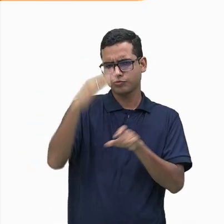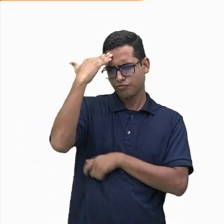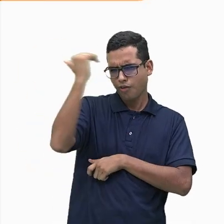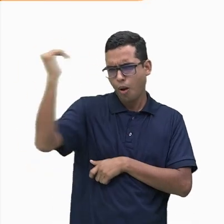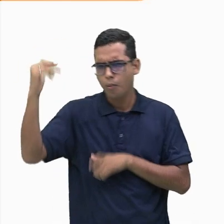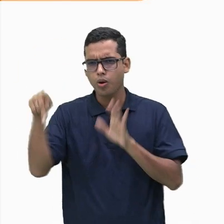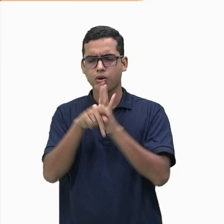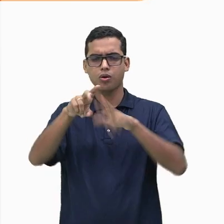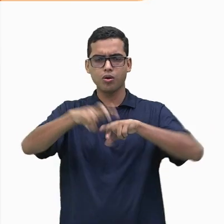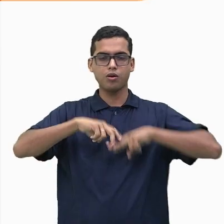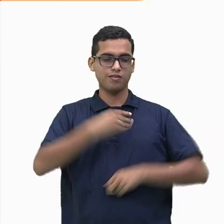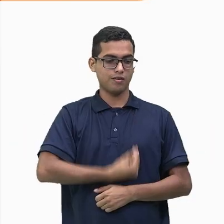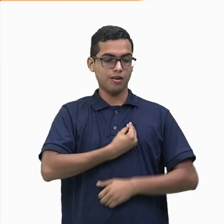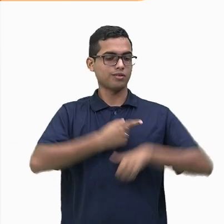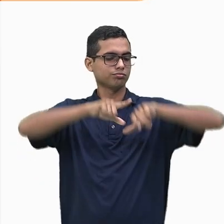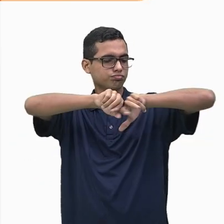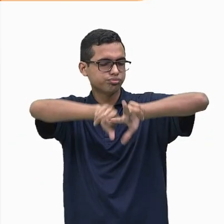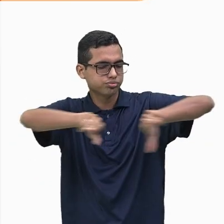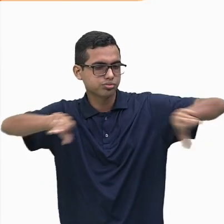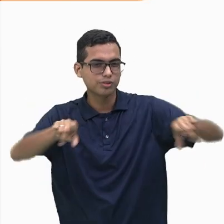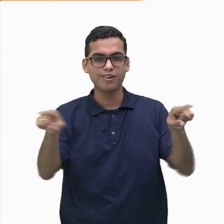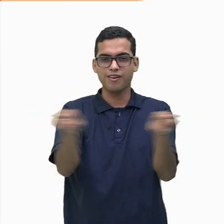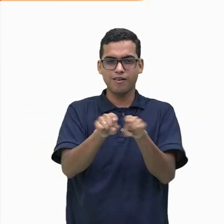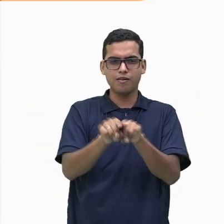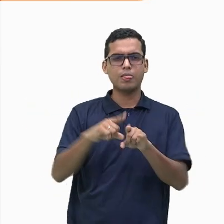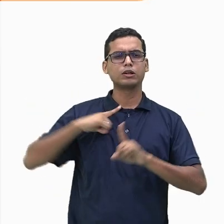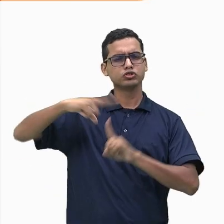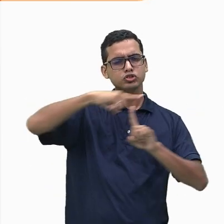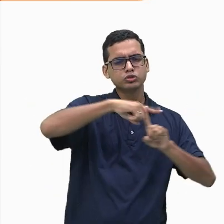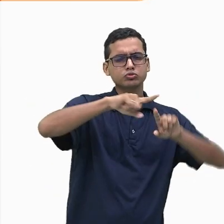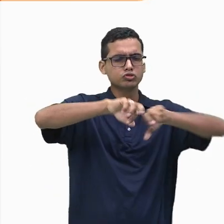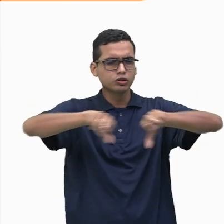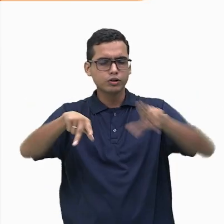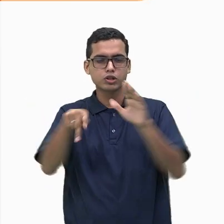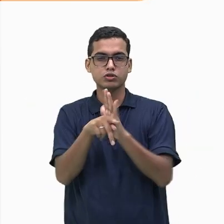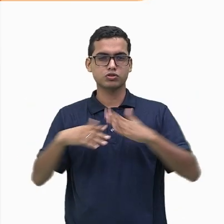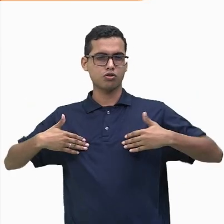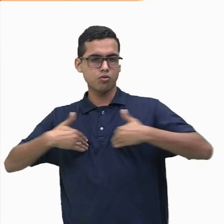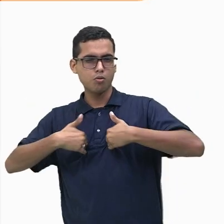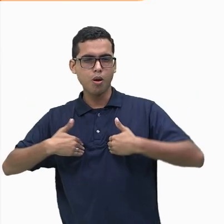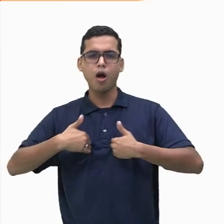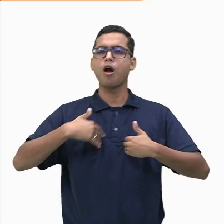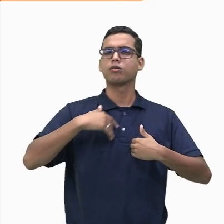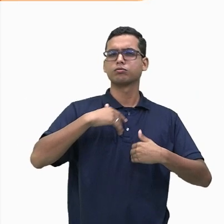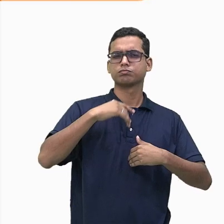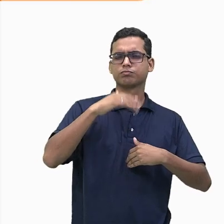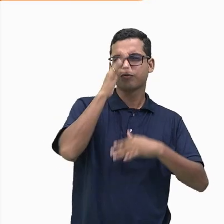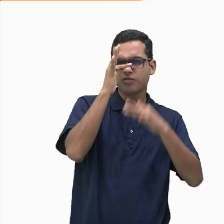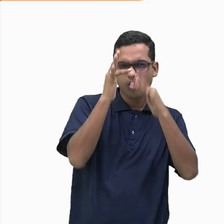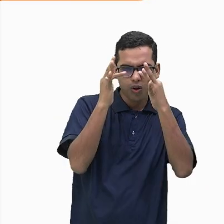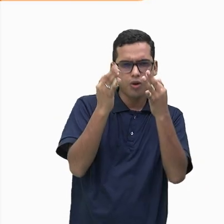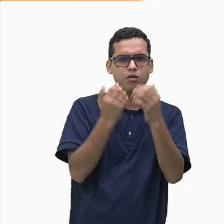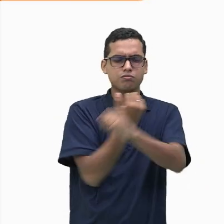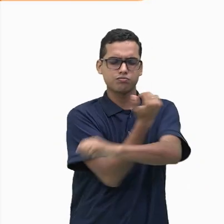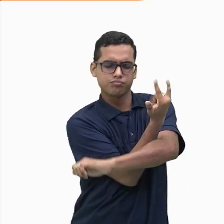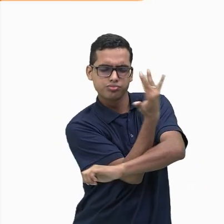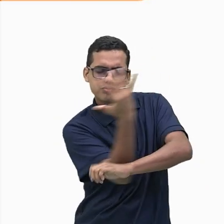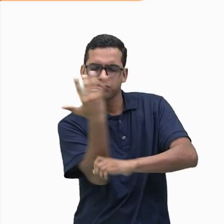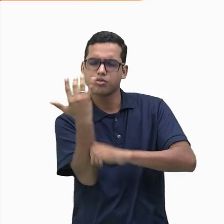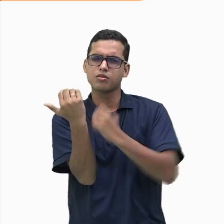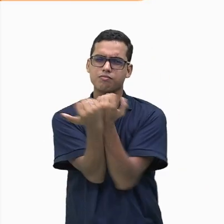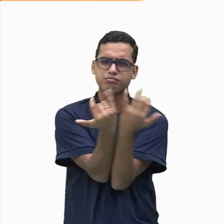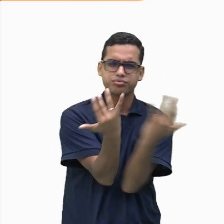imensa biodiversidade, abrigando milhões de espécies de plantas e animais, e acaba desempenhando um papel crucial no